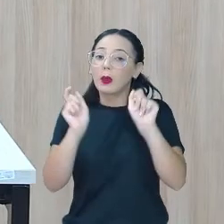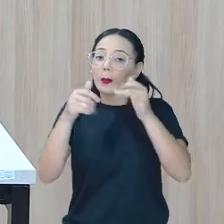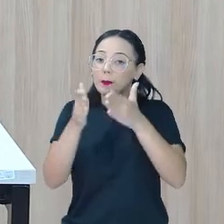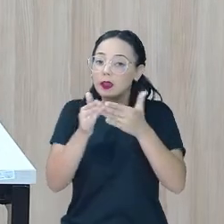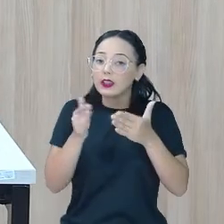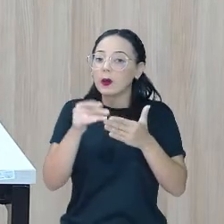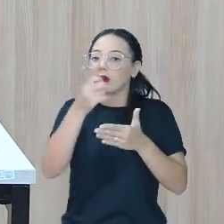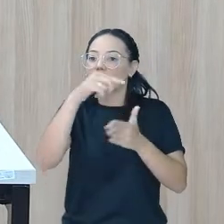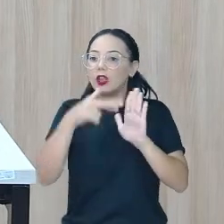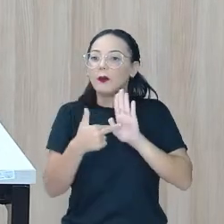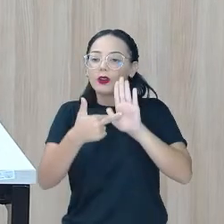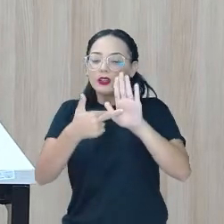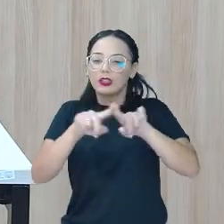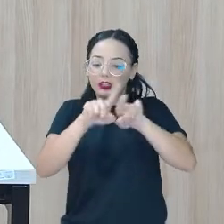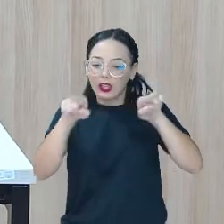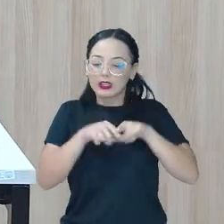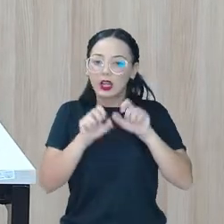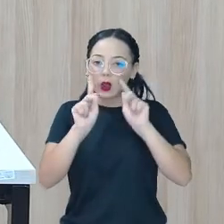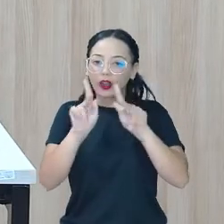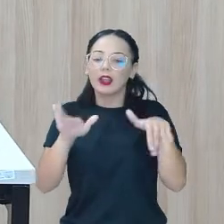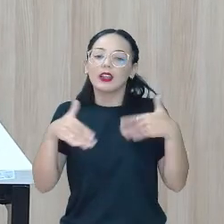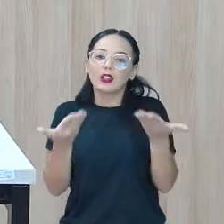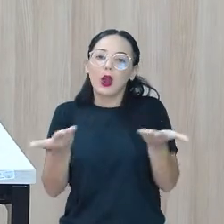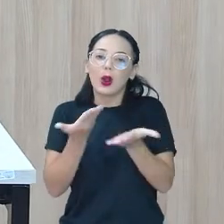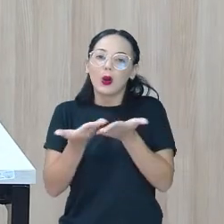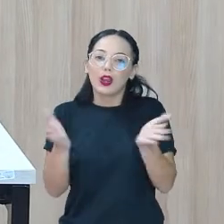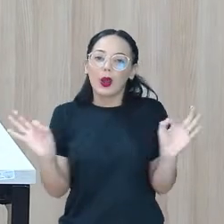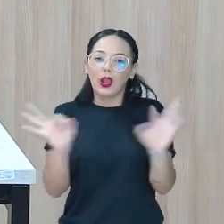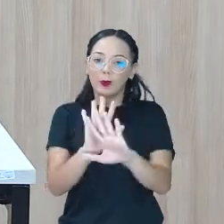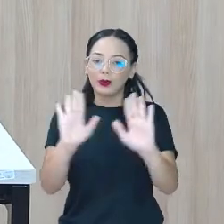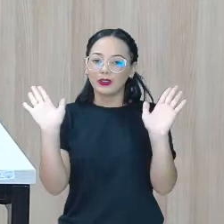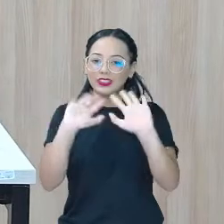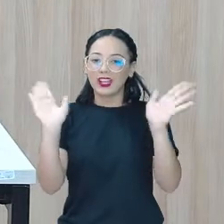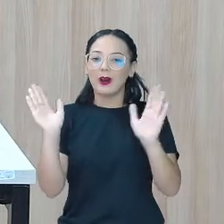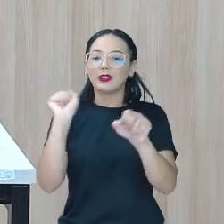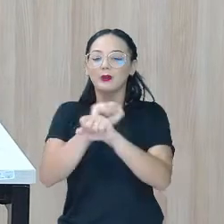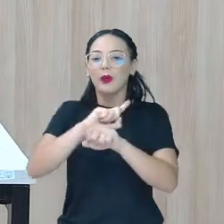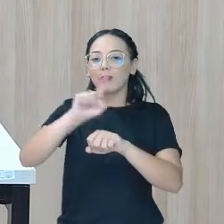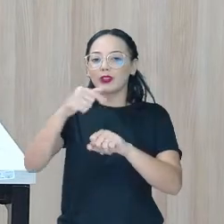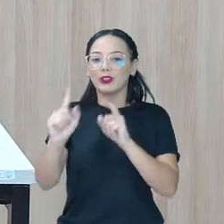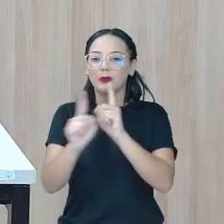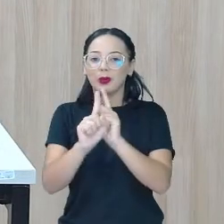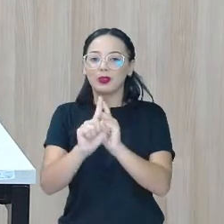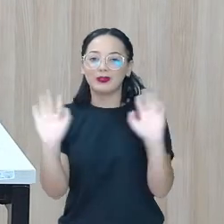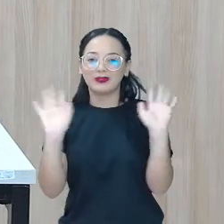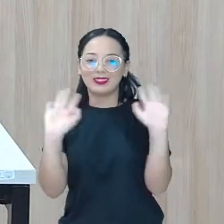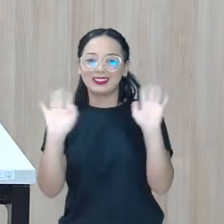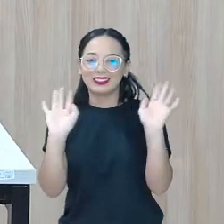para que você represente para a sala toda. Então, tchau, aguardo vocês no próximo encontro.